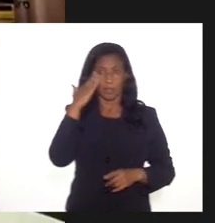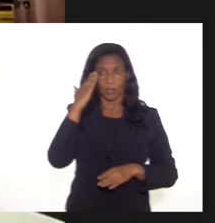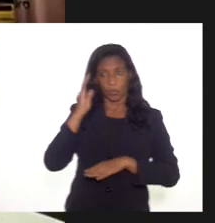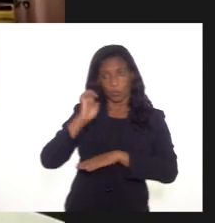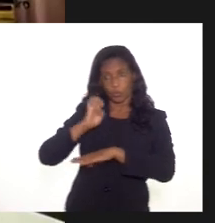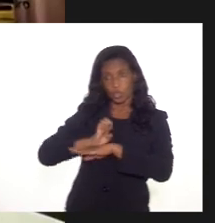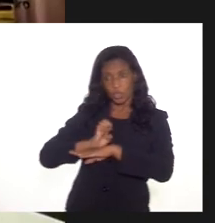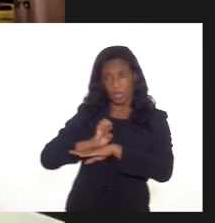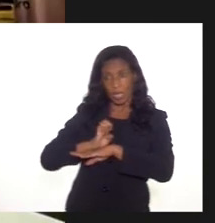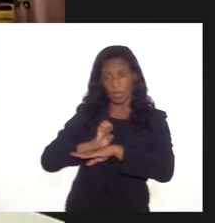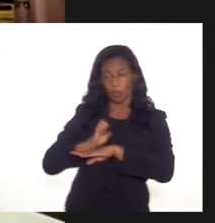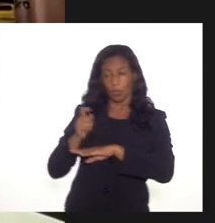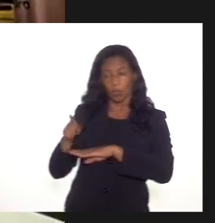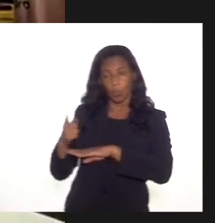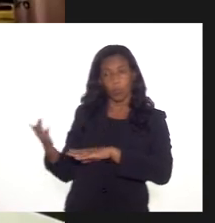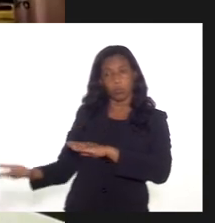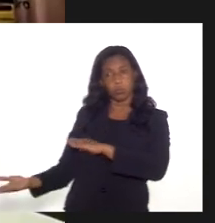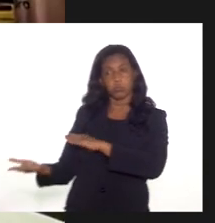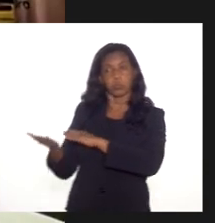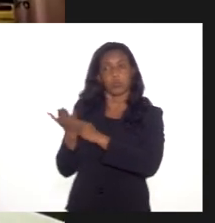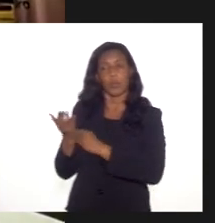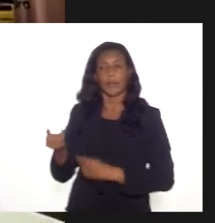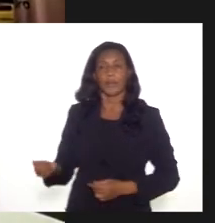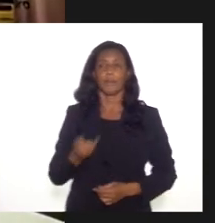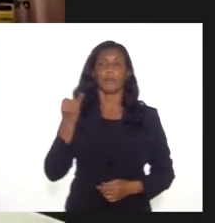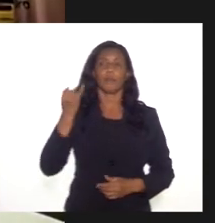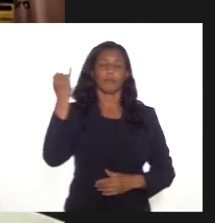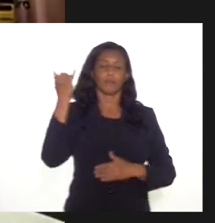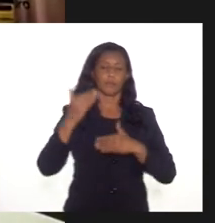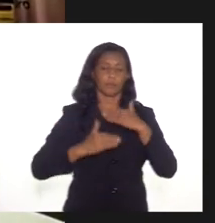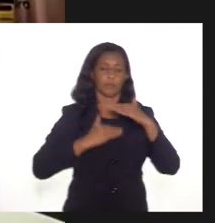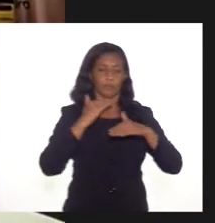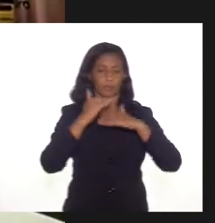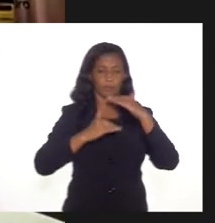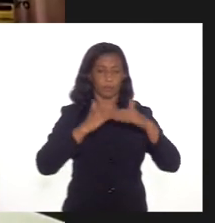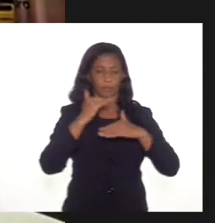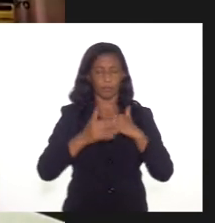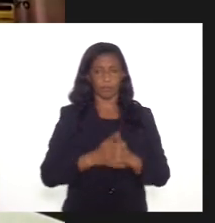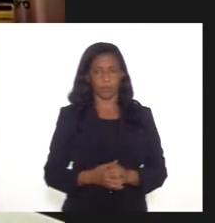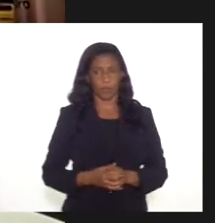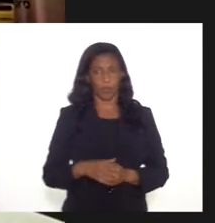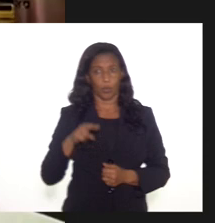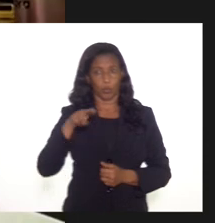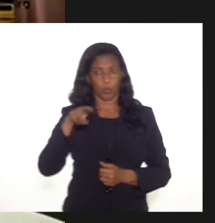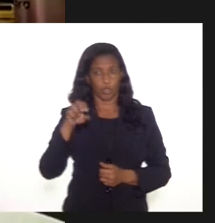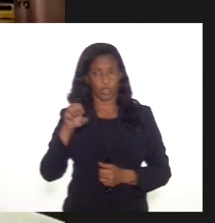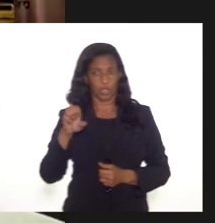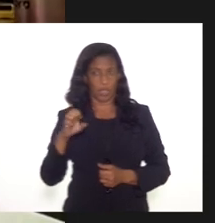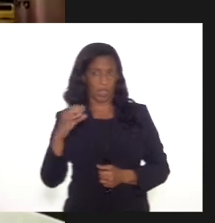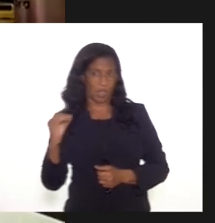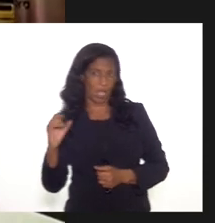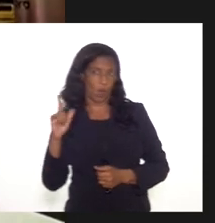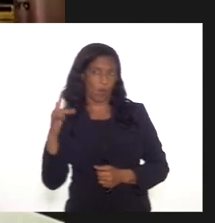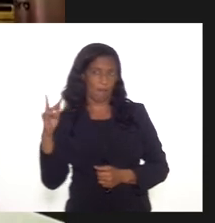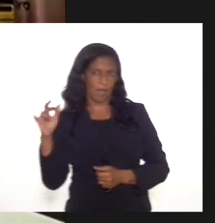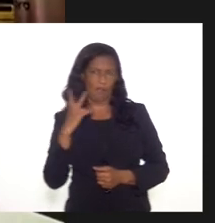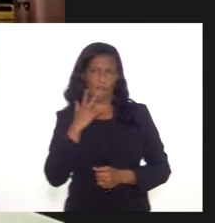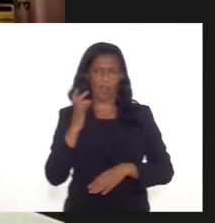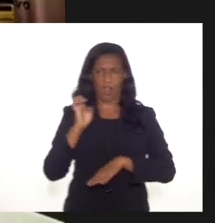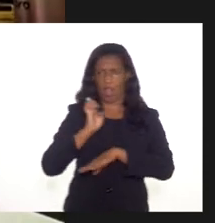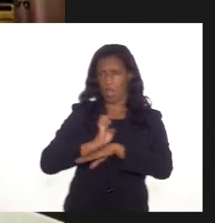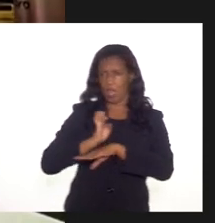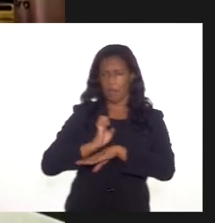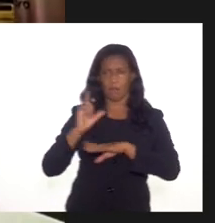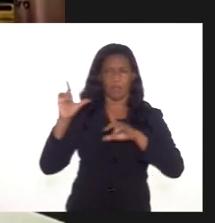Estado como um provedor importante nesse processo. Os neoliberais vão falar que o Estado tem que ser